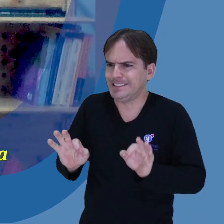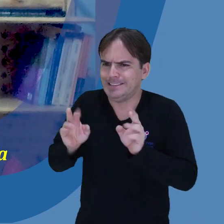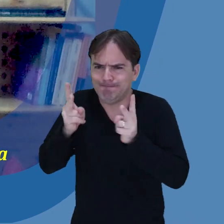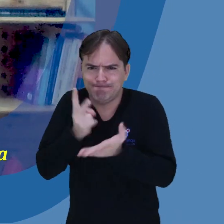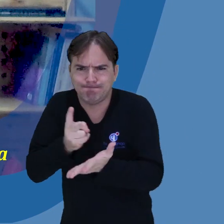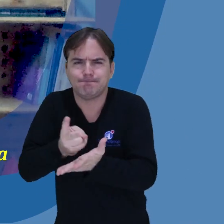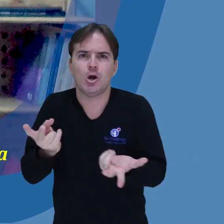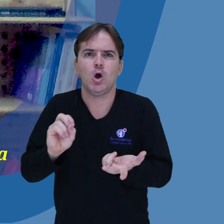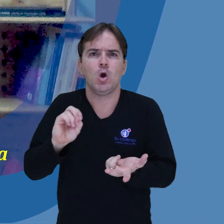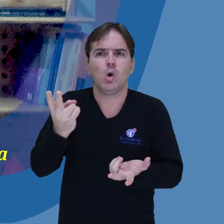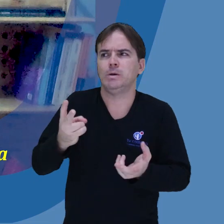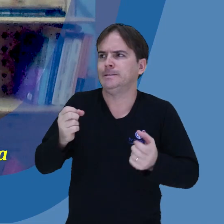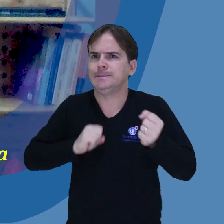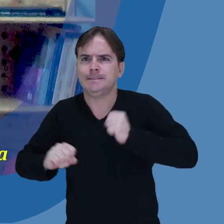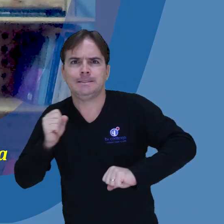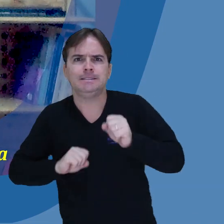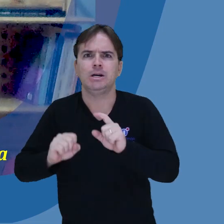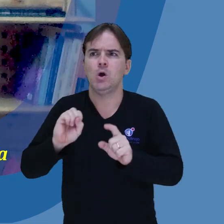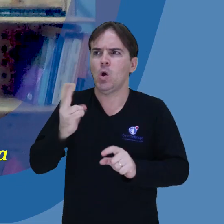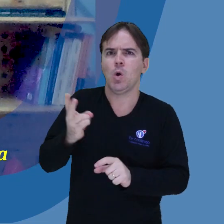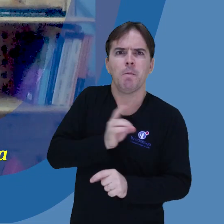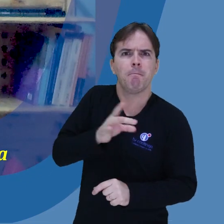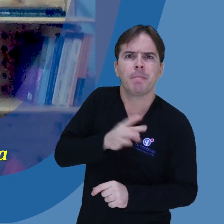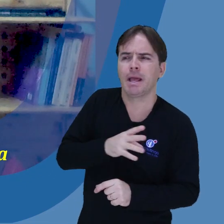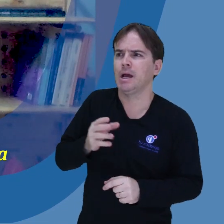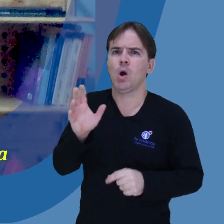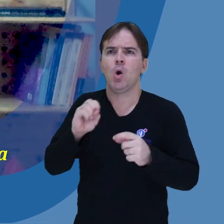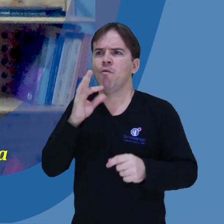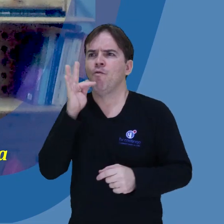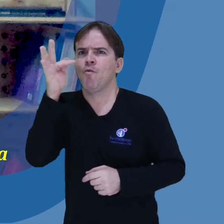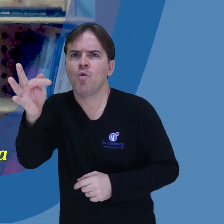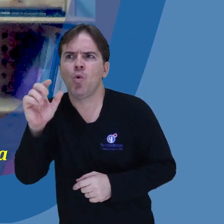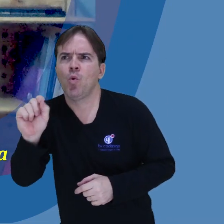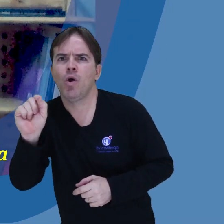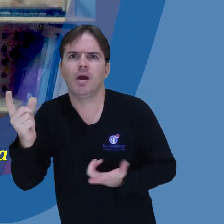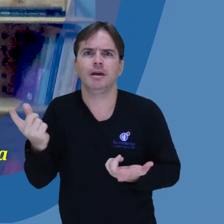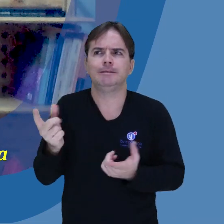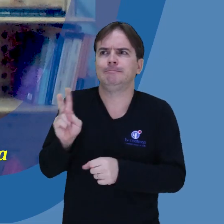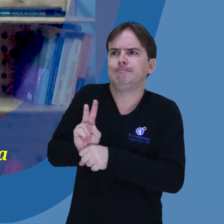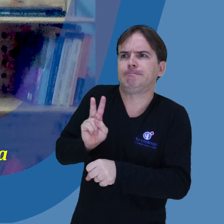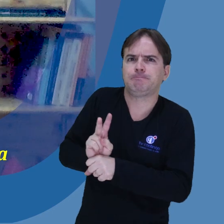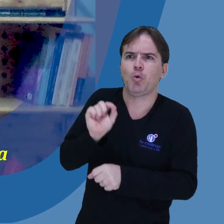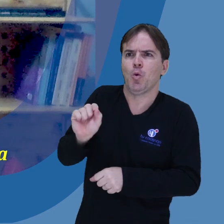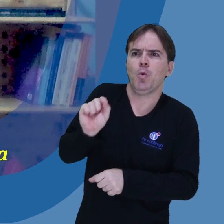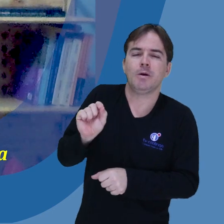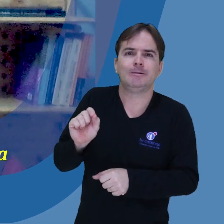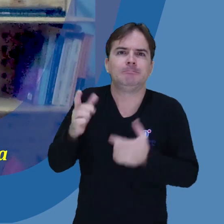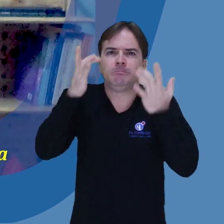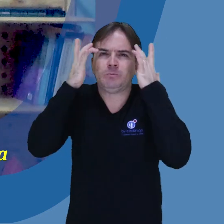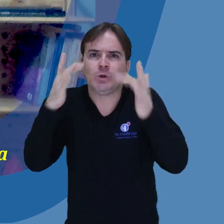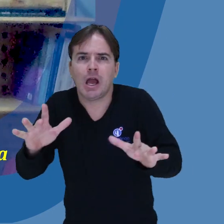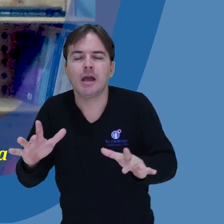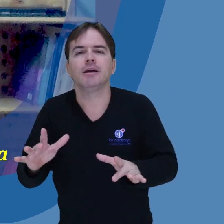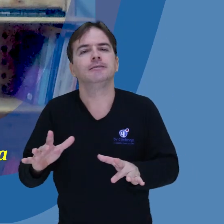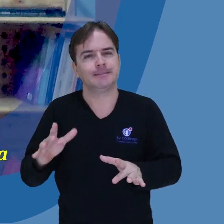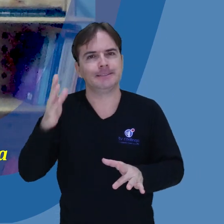incerteza, insegurança, a sensação de medo, o medo do contágio, o medo de morrer, o medo de perder alguém que a gente